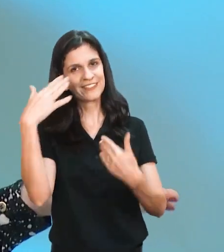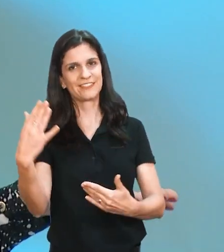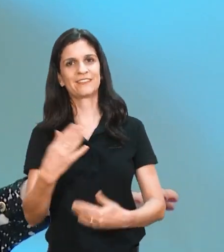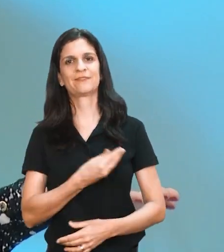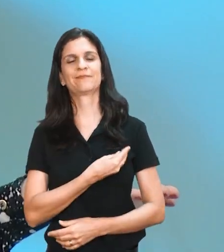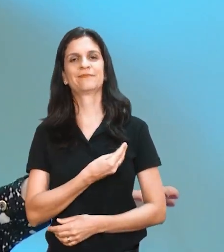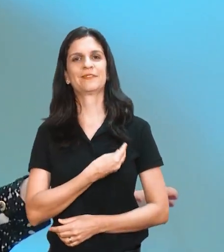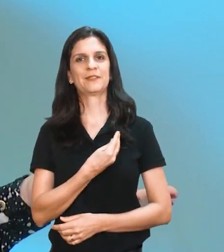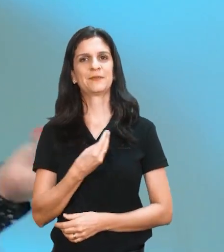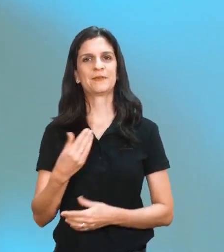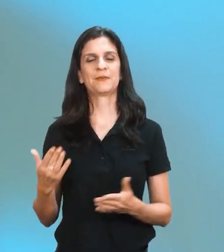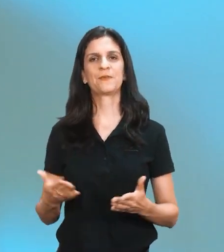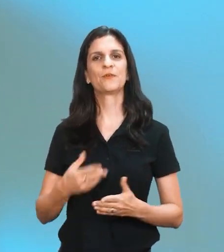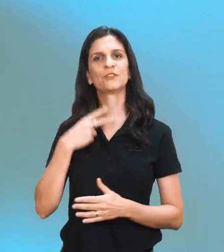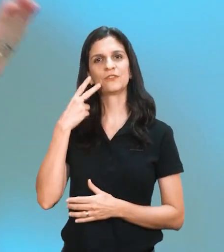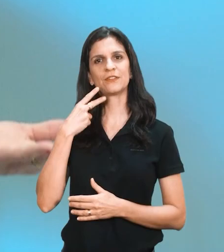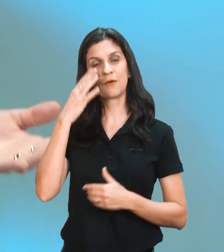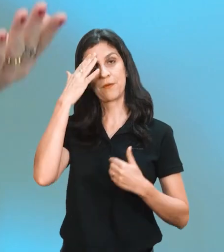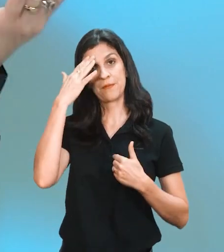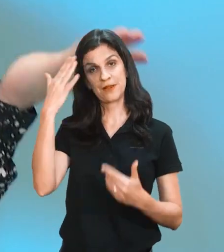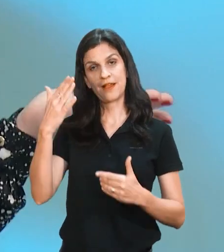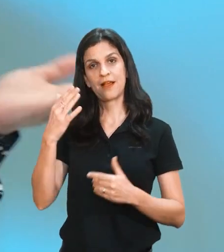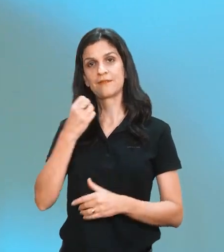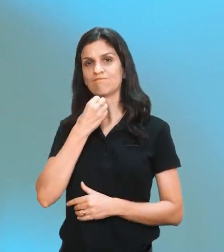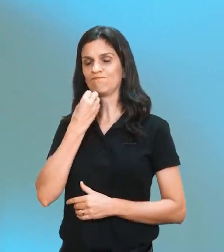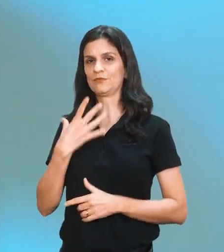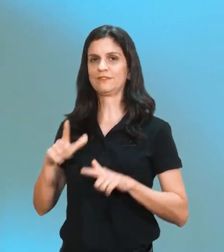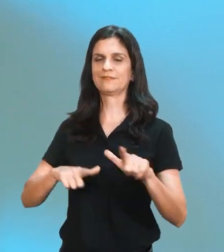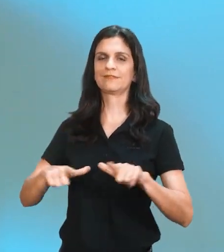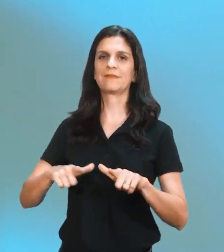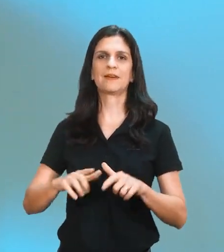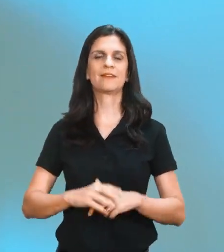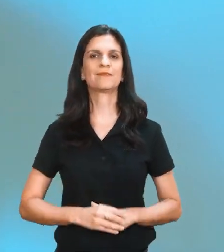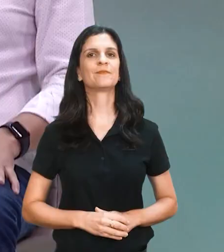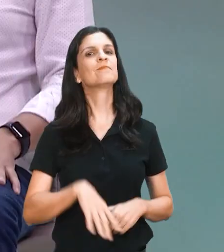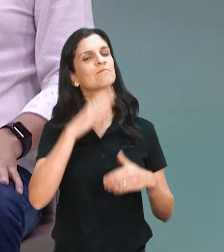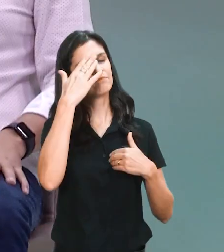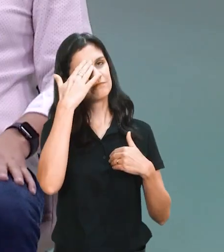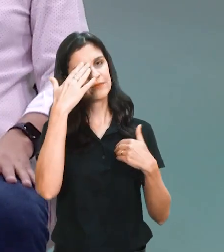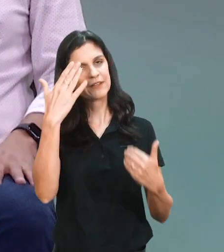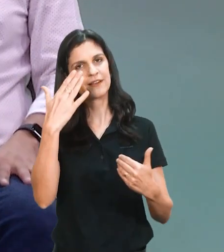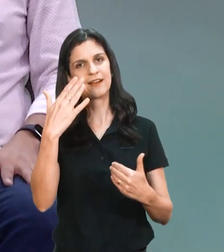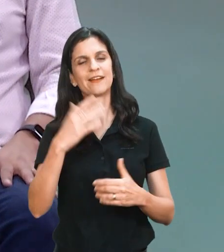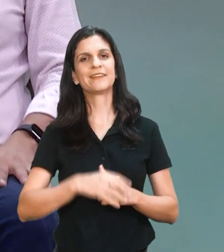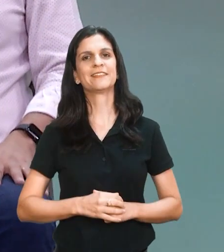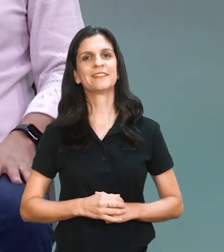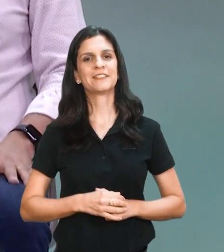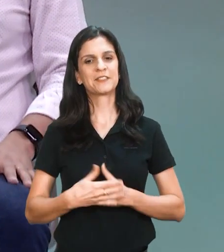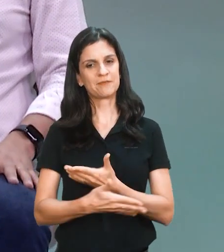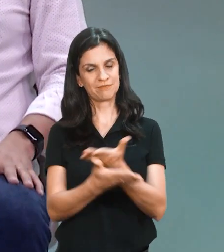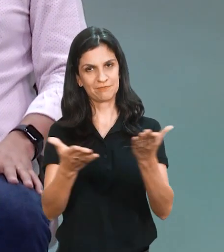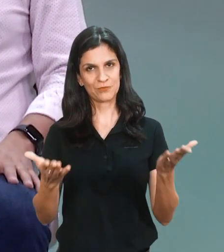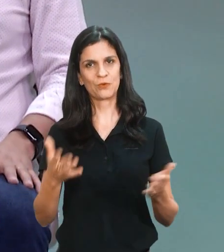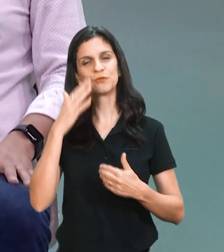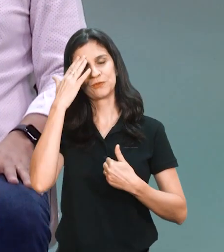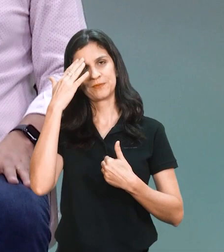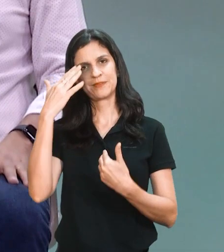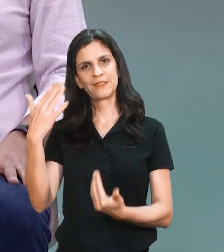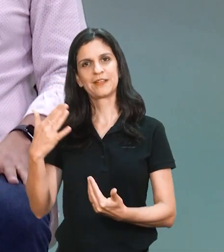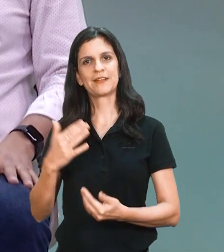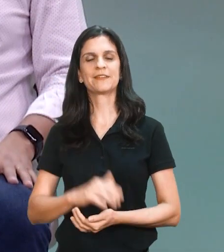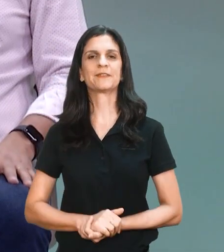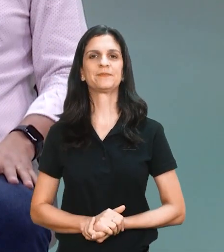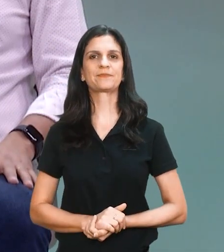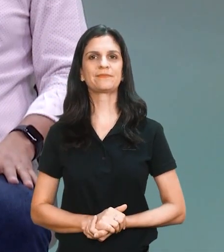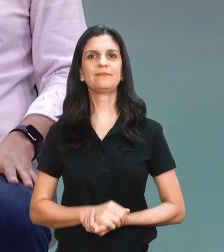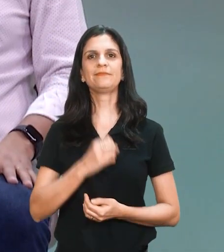sua participação hoje aqui, vereador, obrigada, um ótimo trabalho para você. Muito obrigada e muito obrigado a todos que estão aí nos acompanhando